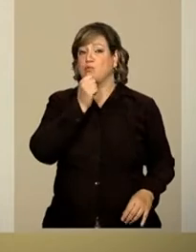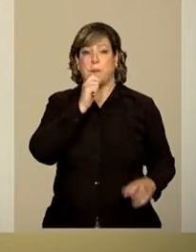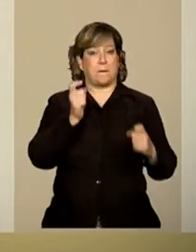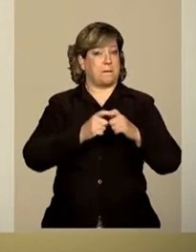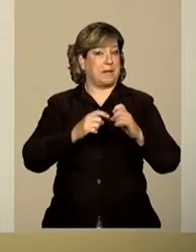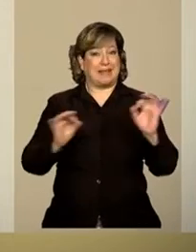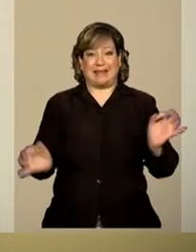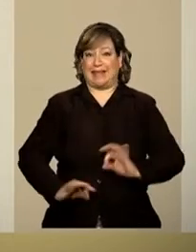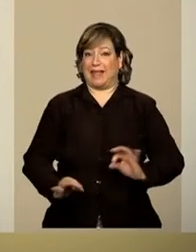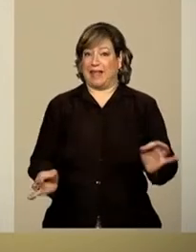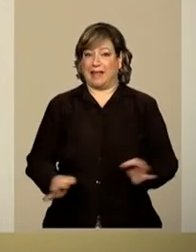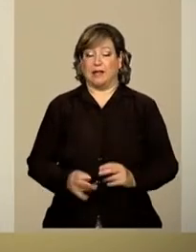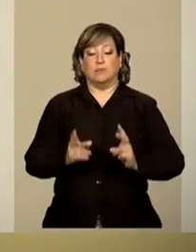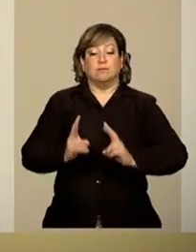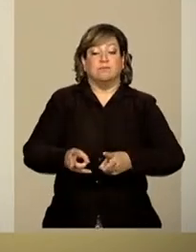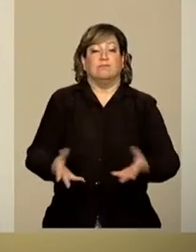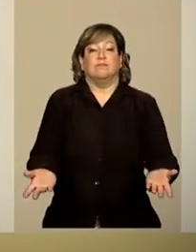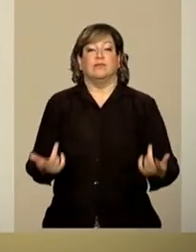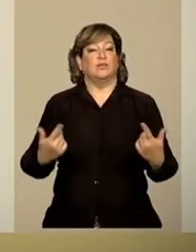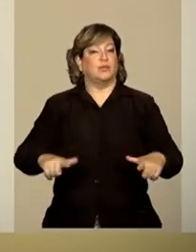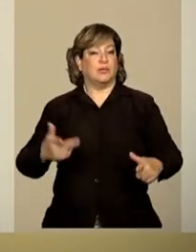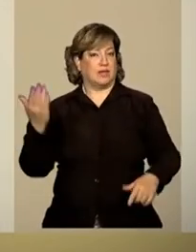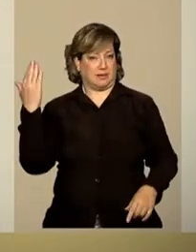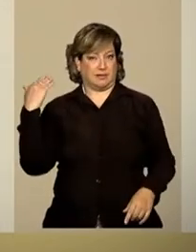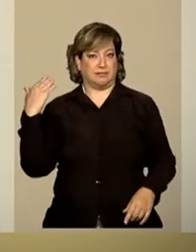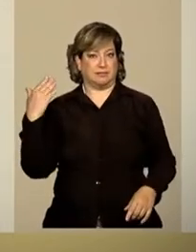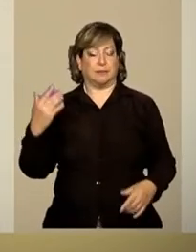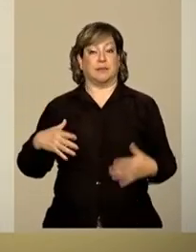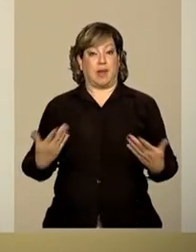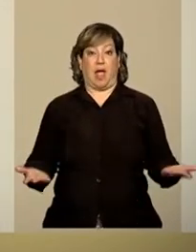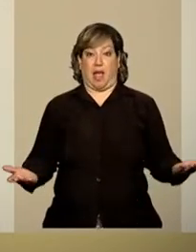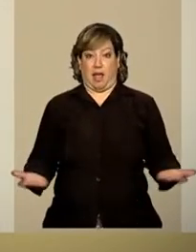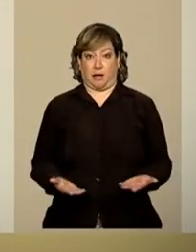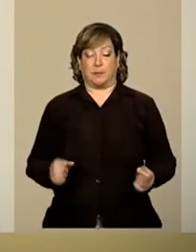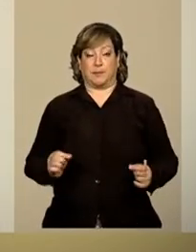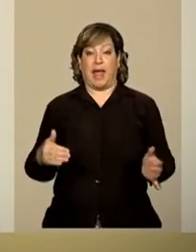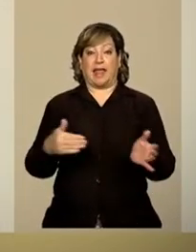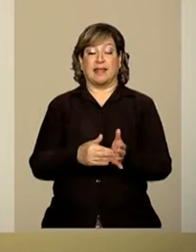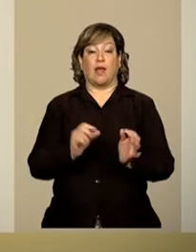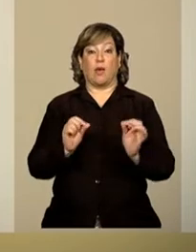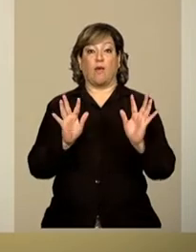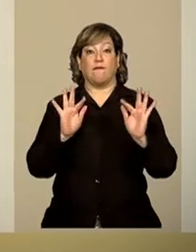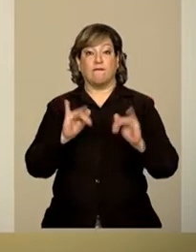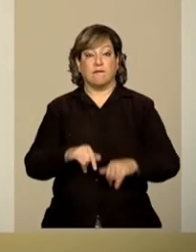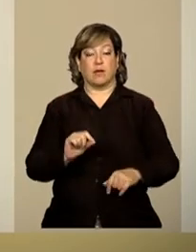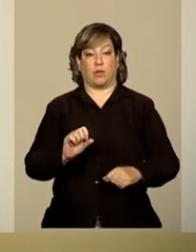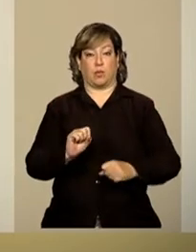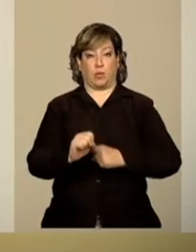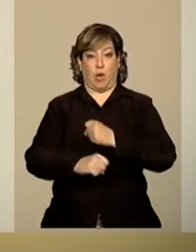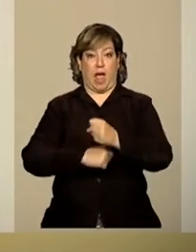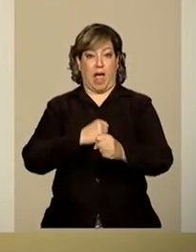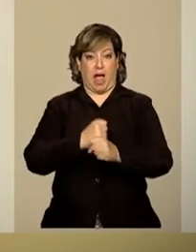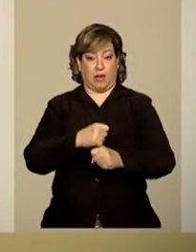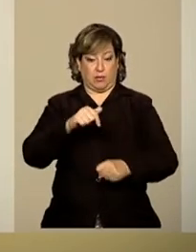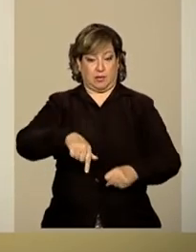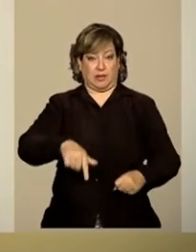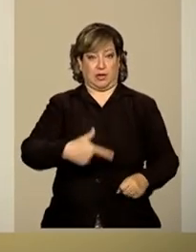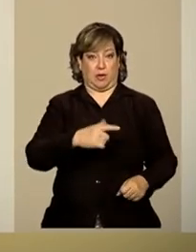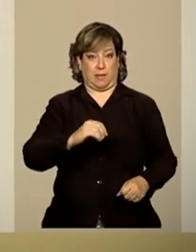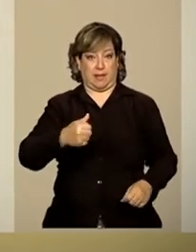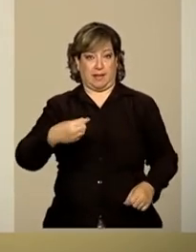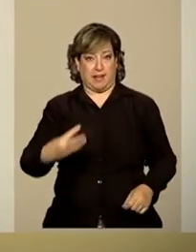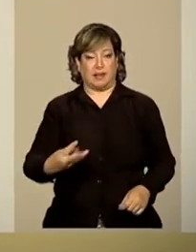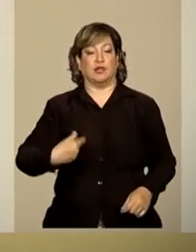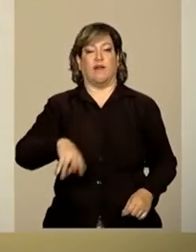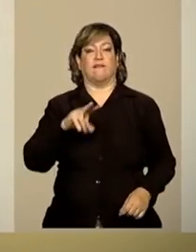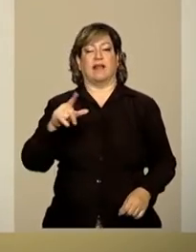ao médico permanentemente sabe Lúcia até o final do ano de 2013 nós